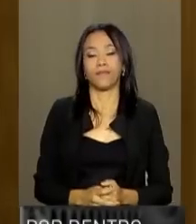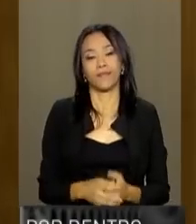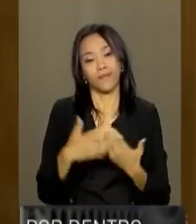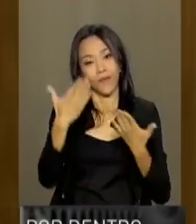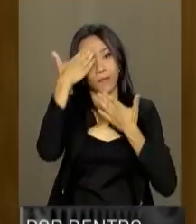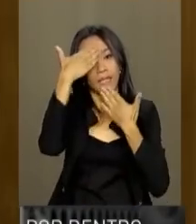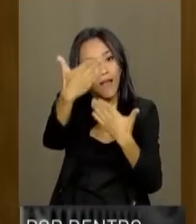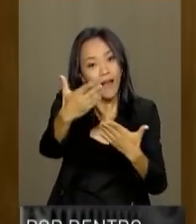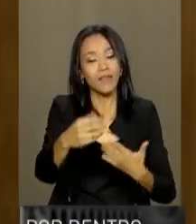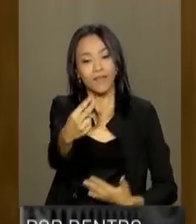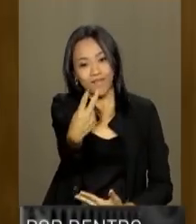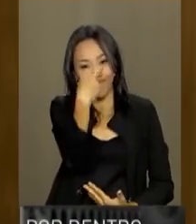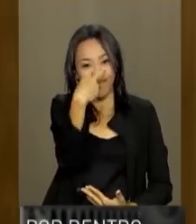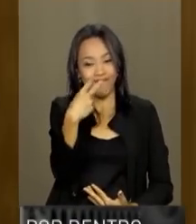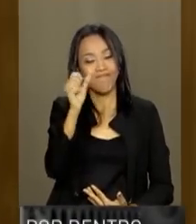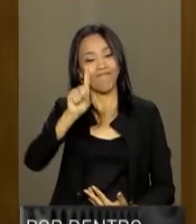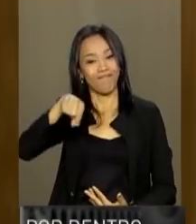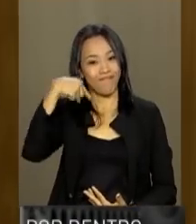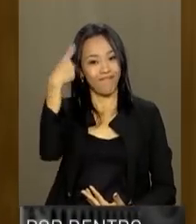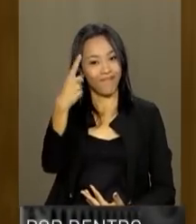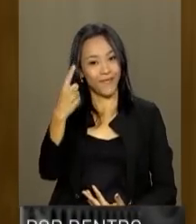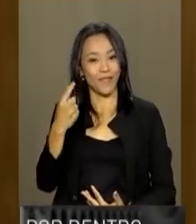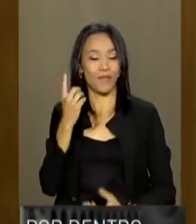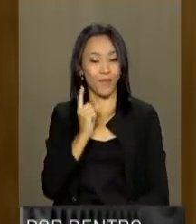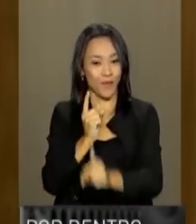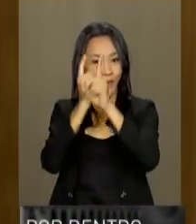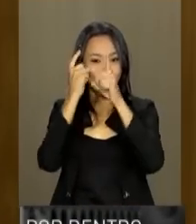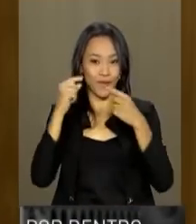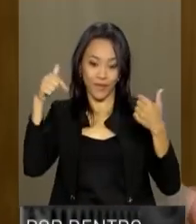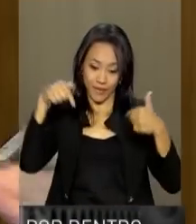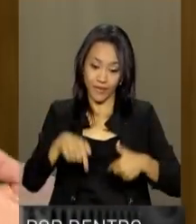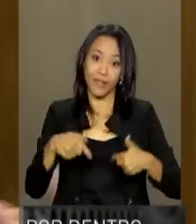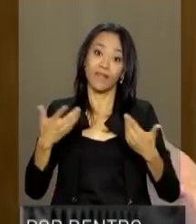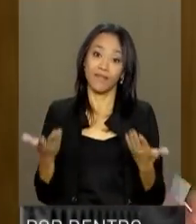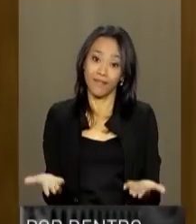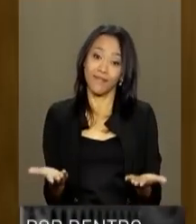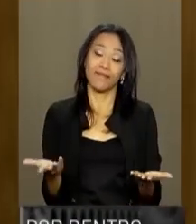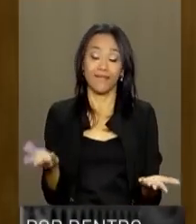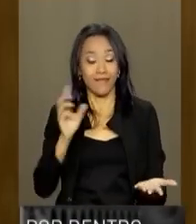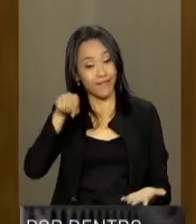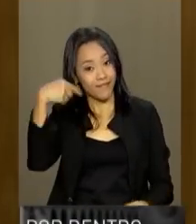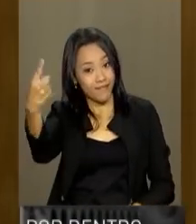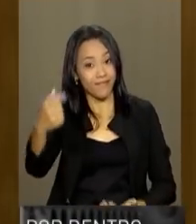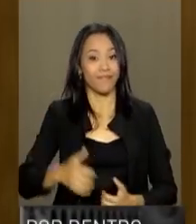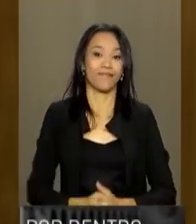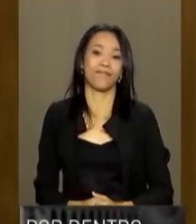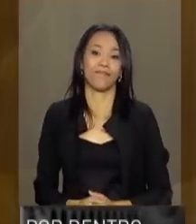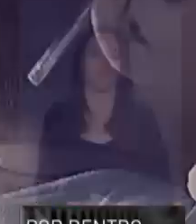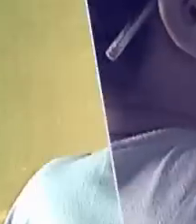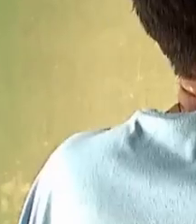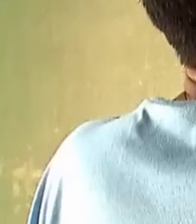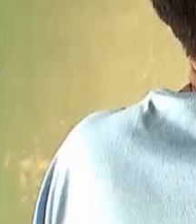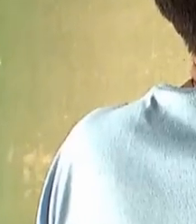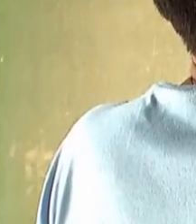muito obrigada pela companhia ea gente se encontra no próximo por dentro do governo então até lá